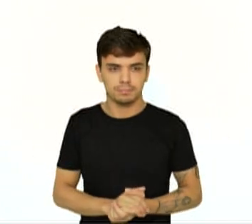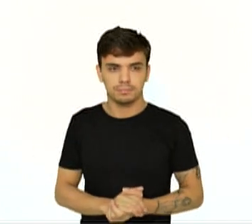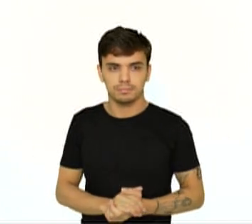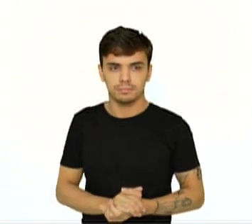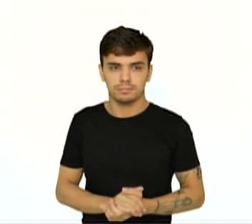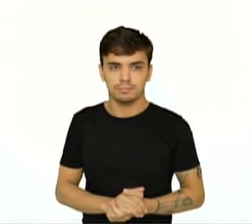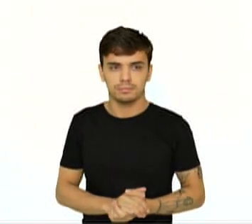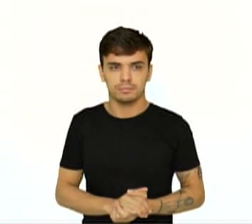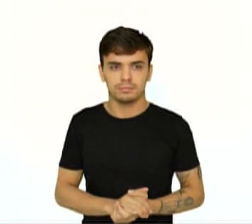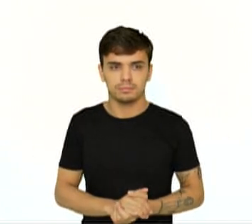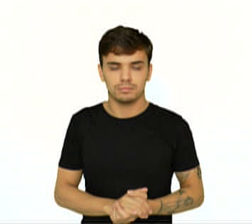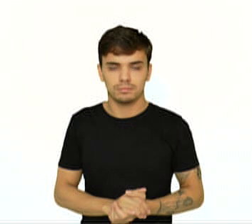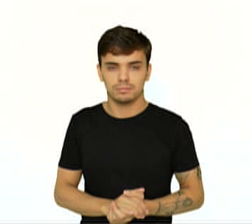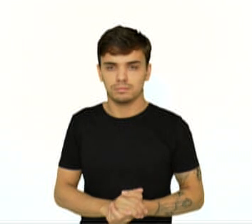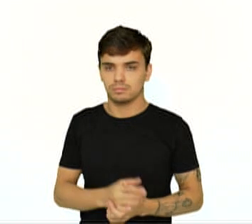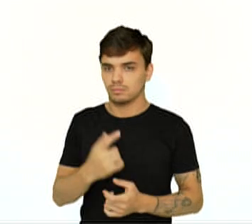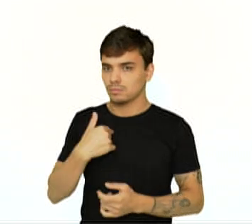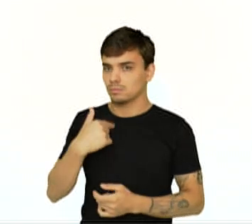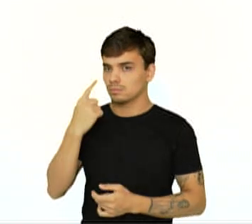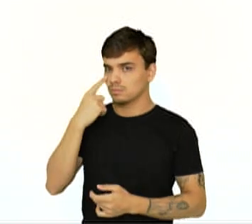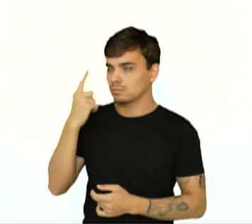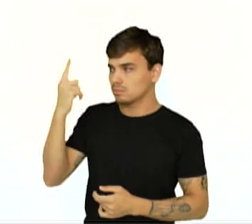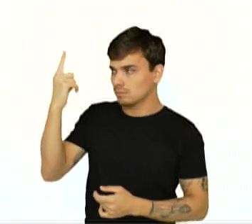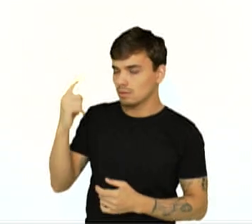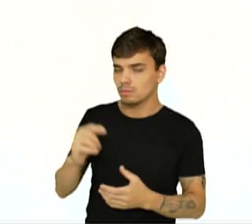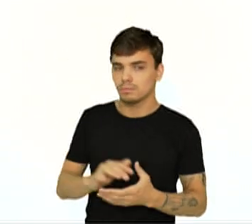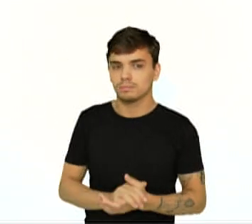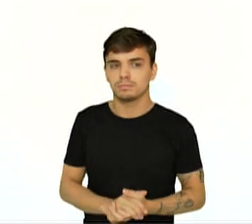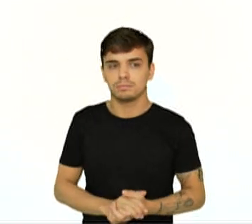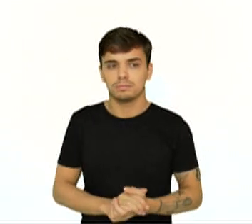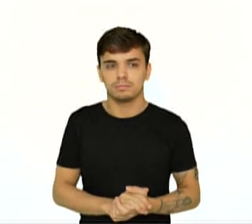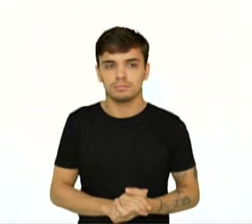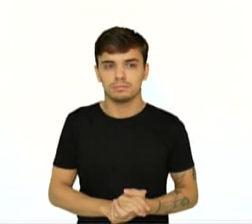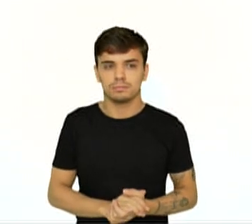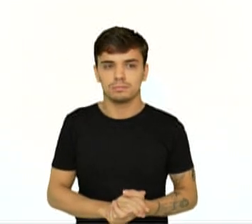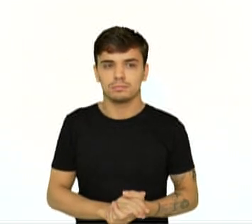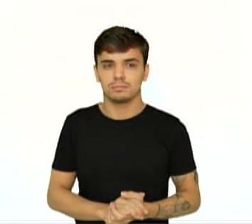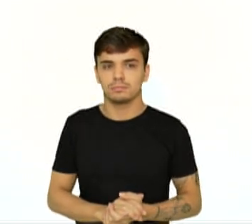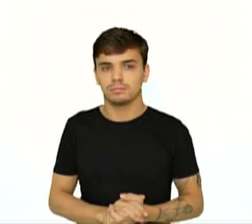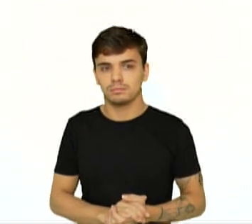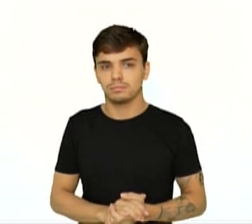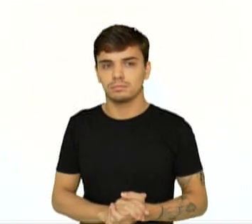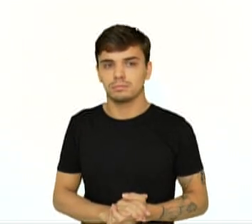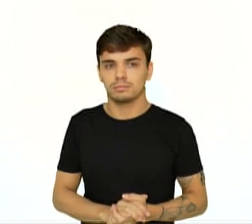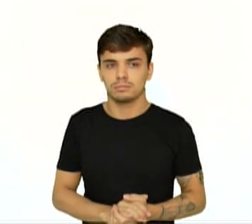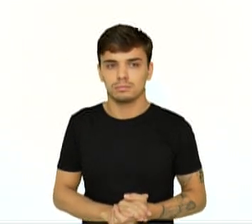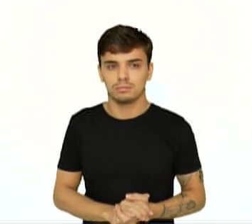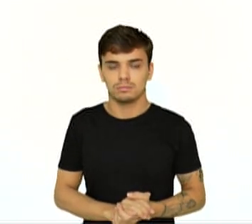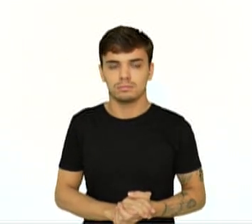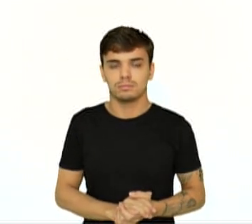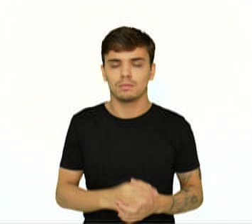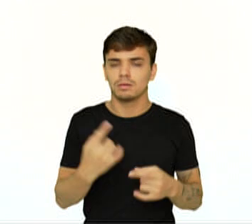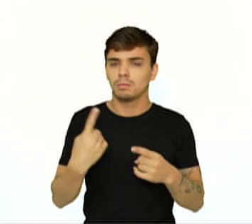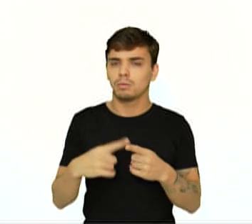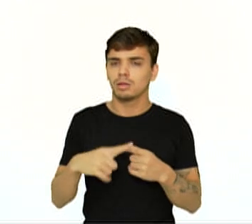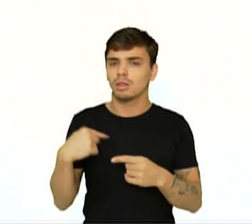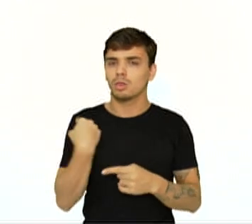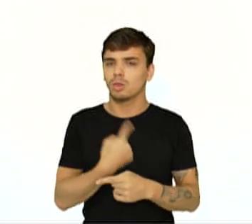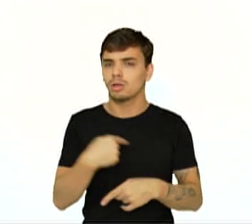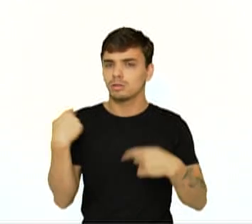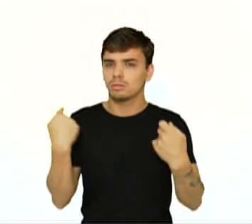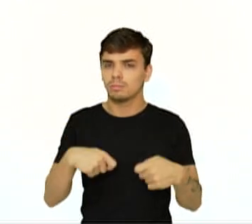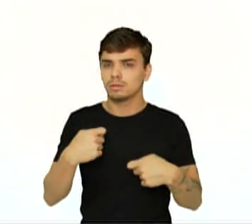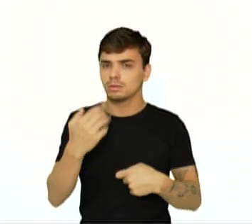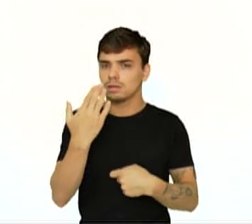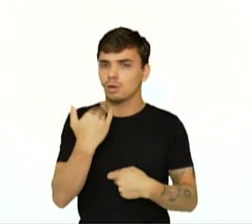sopa. Há alimentos que não nos gustam, verdade? Pero devemos comer. Por quê? Por que devemos comer? Mesmo que não